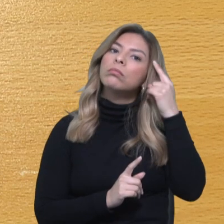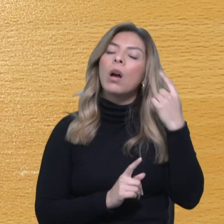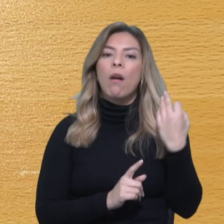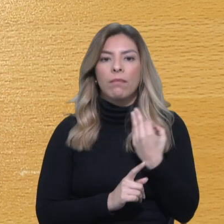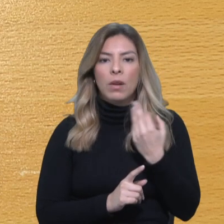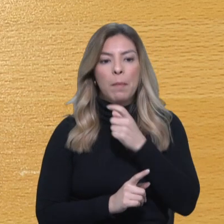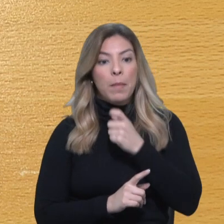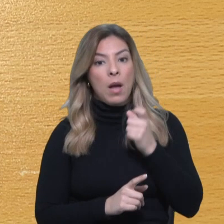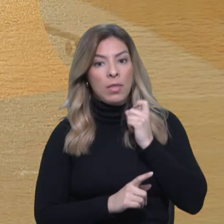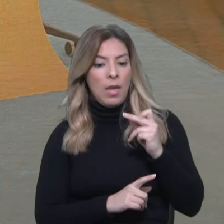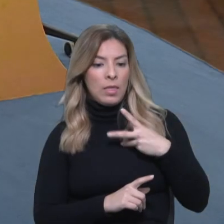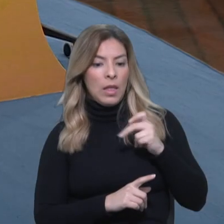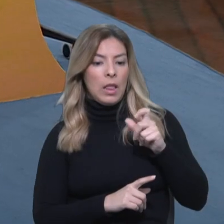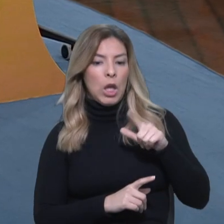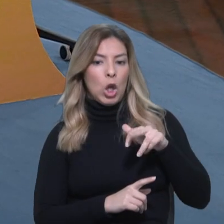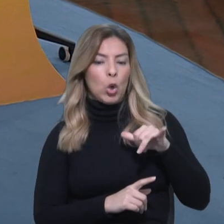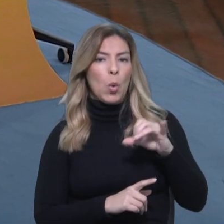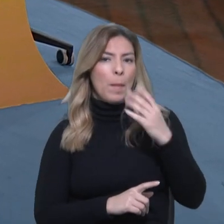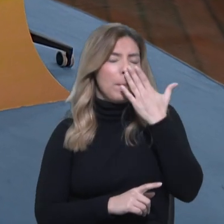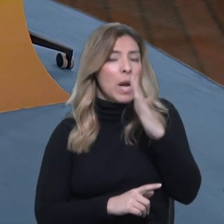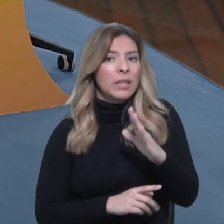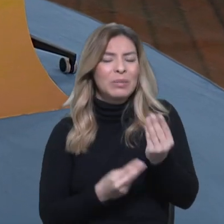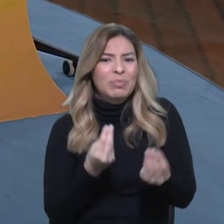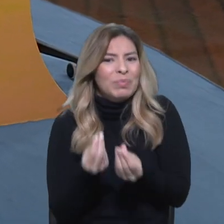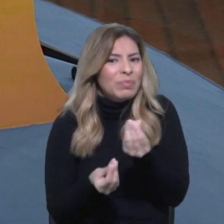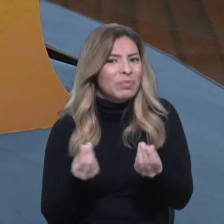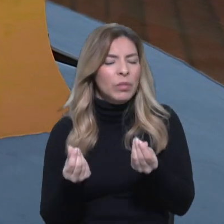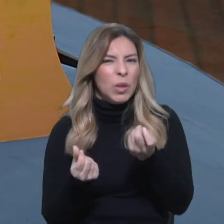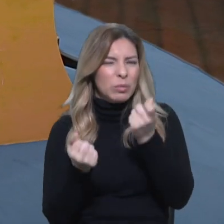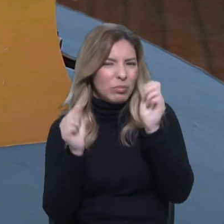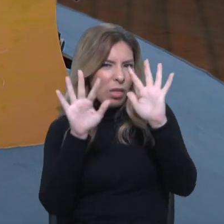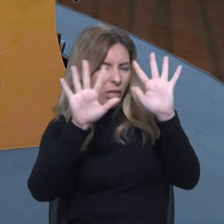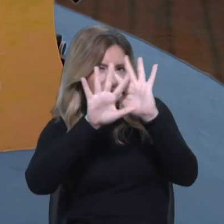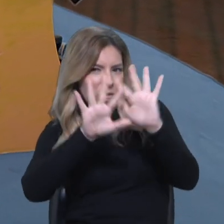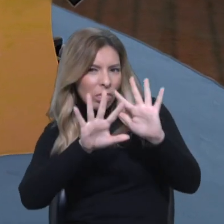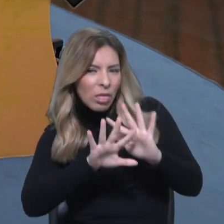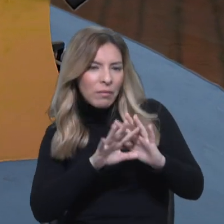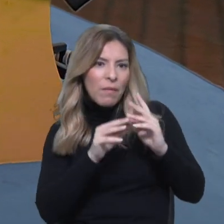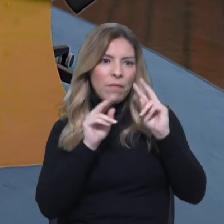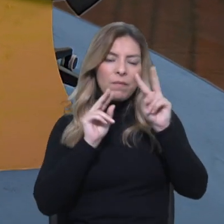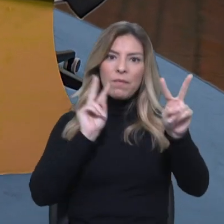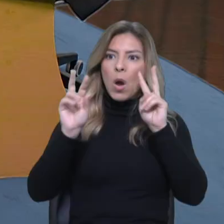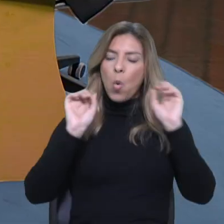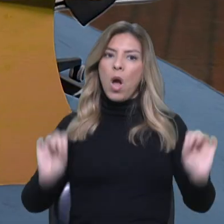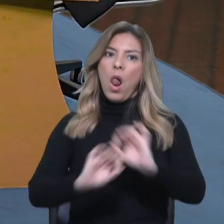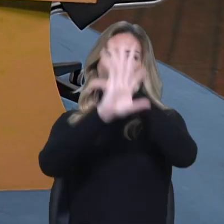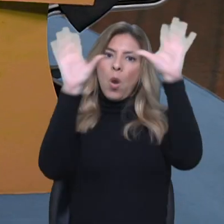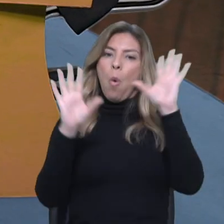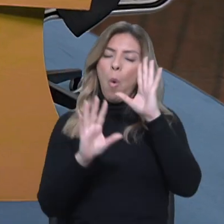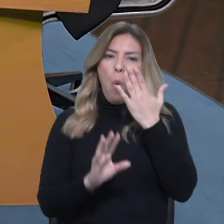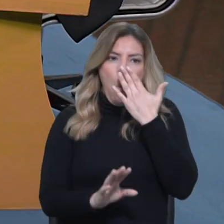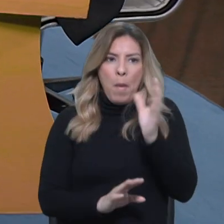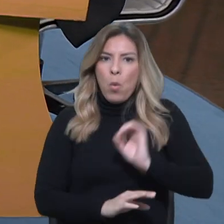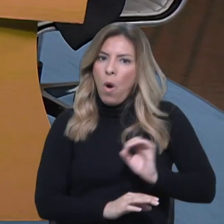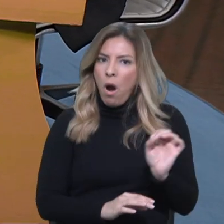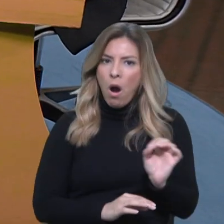Adelino, está um bocadinho ofuscado, não é? Está um bocadinho nublado. E, portanto, este encontro da vida